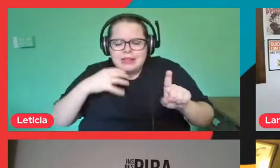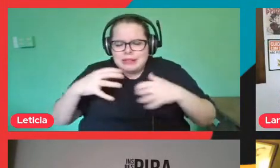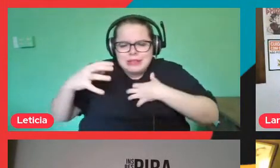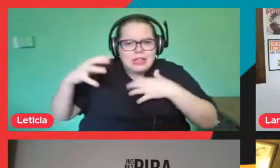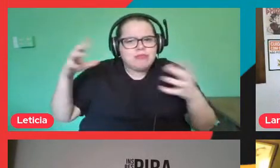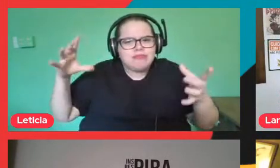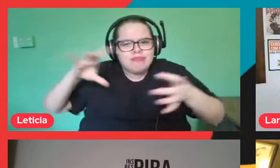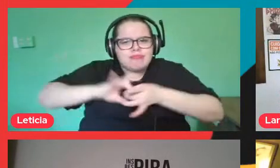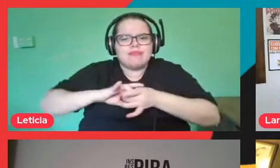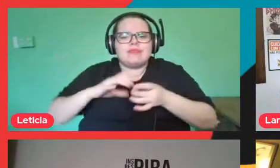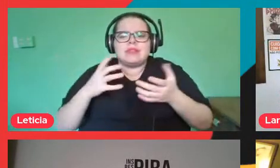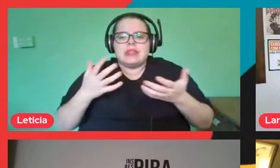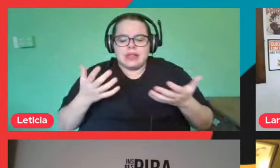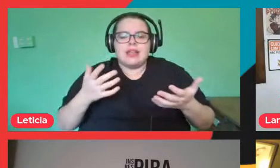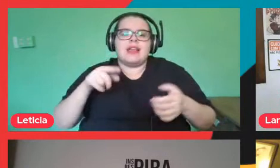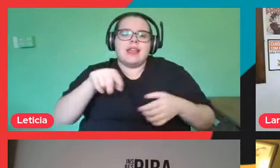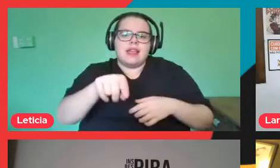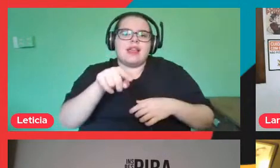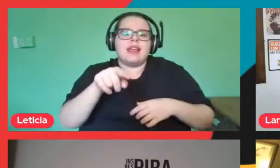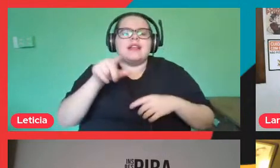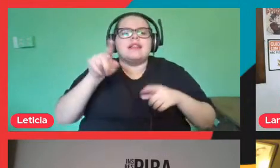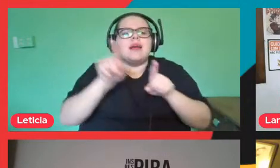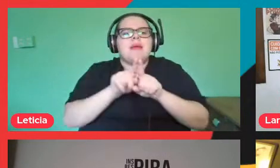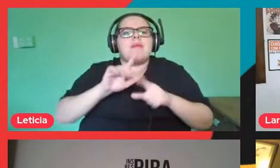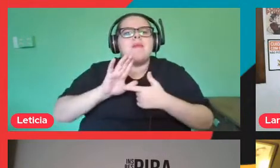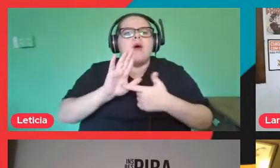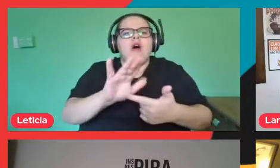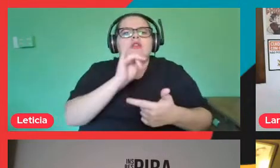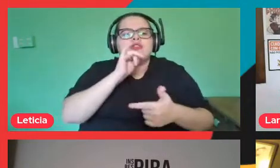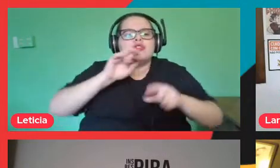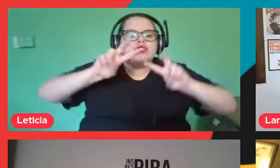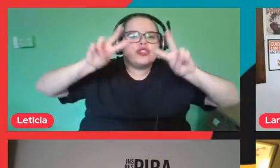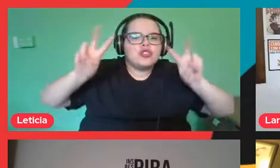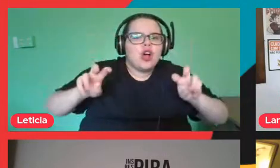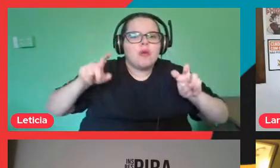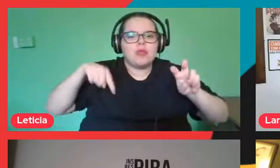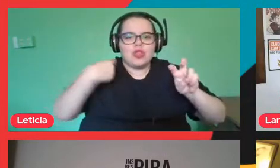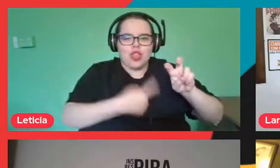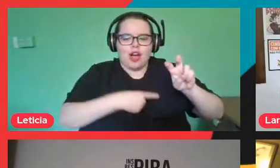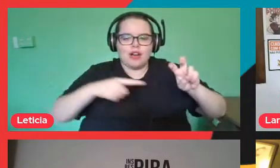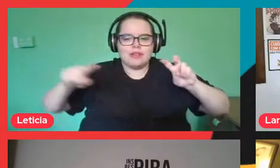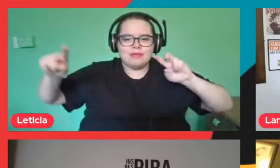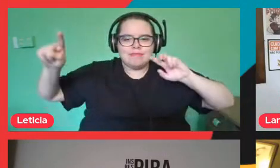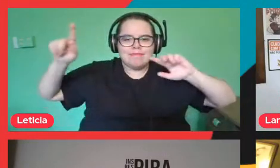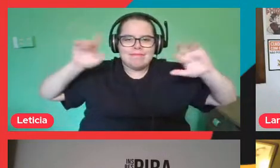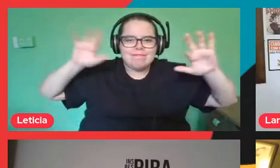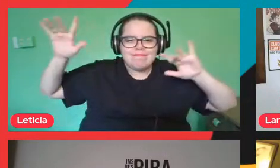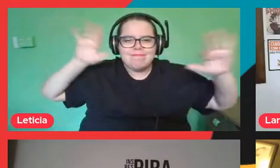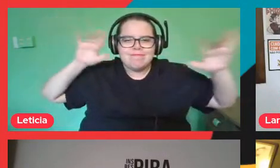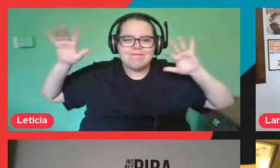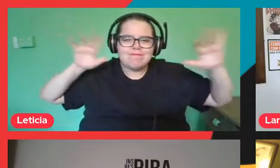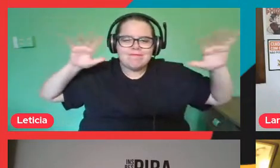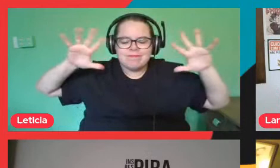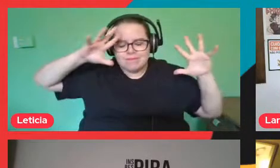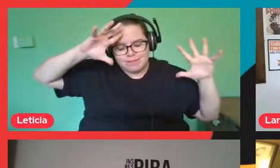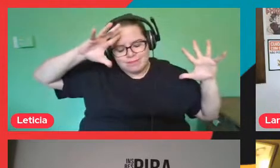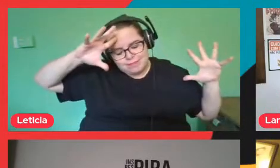sentimentos. E fala muito sobre essa questão, né, de sermos viajantes e criadores de